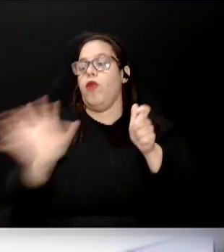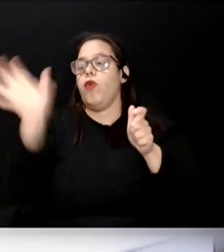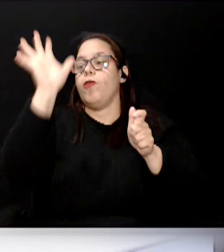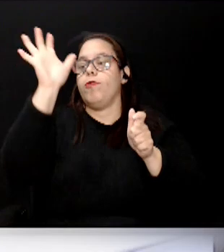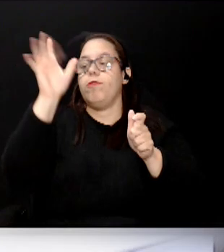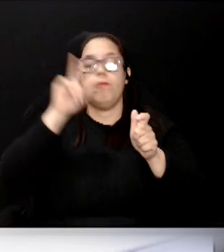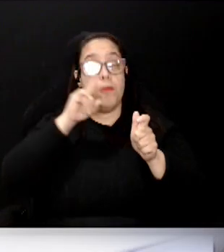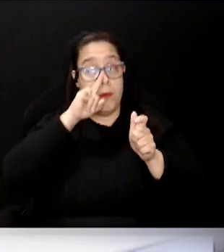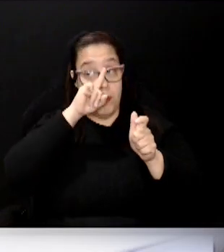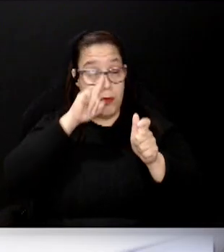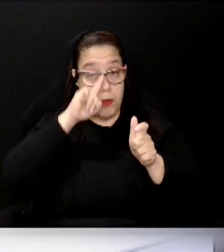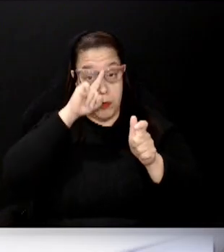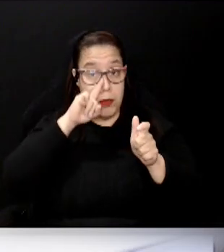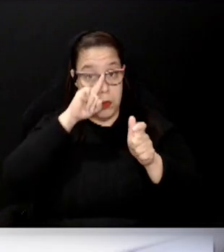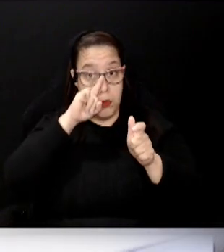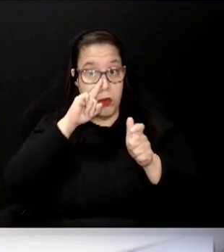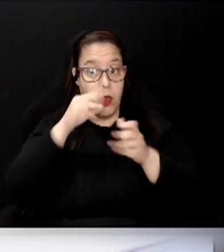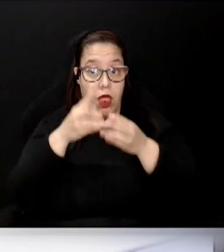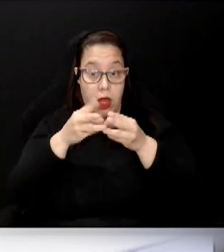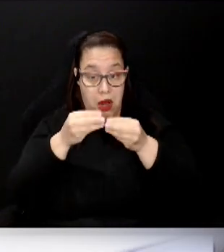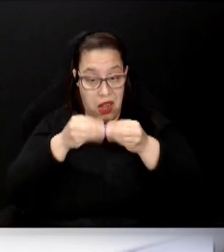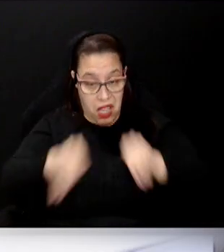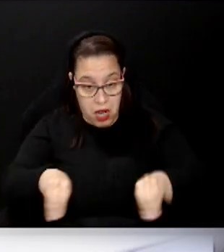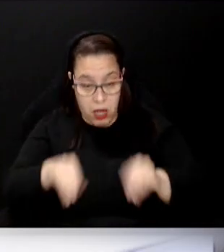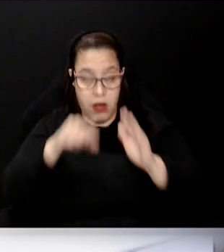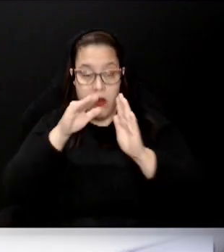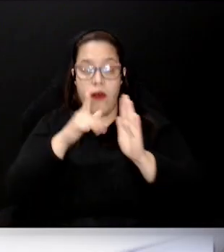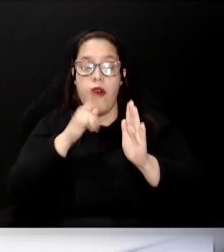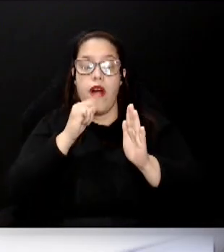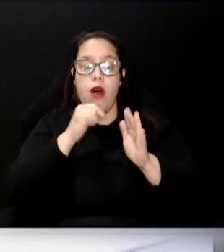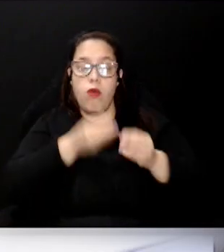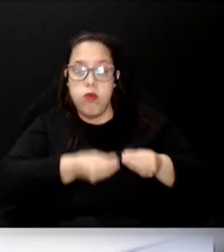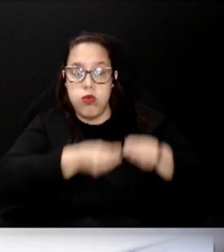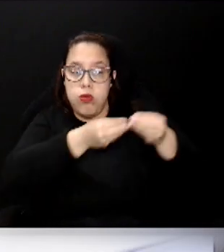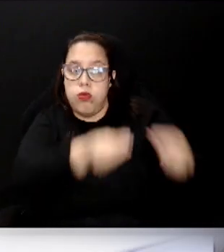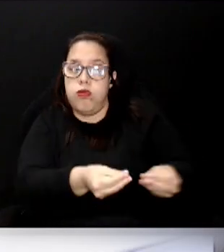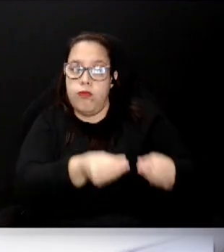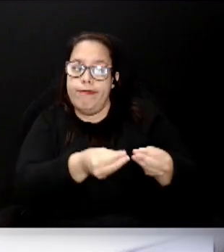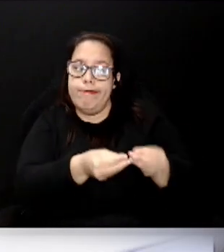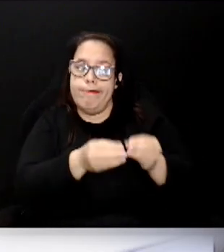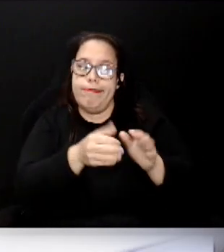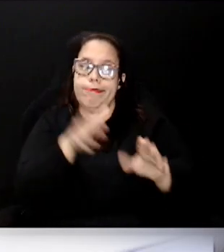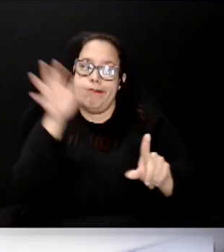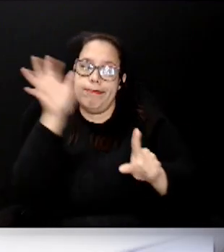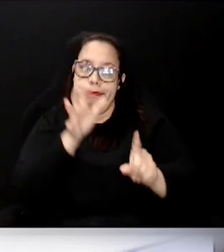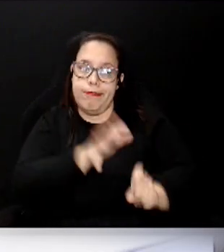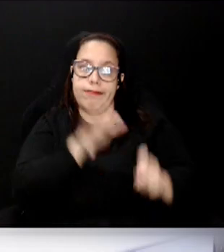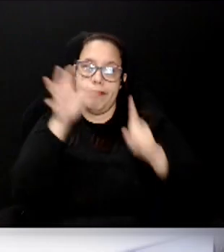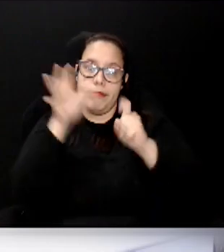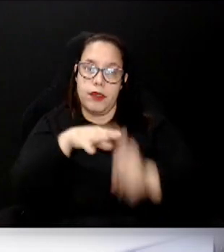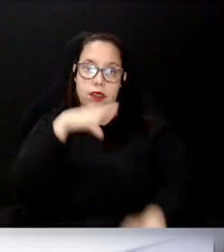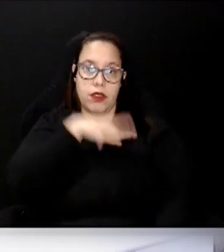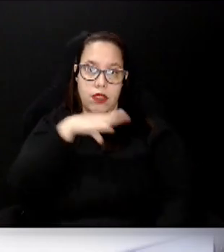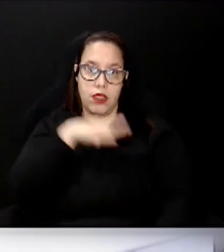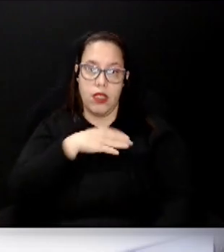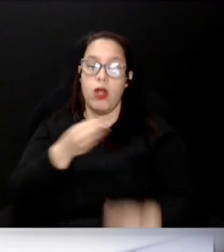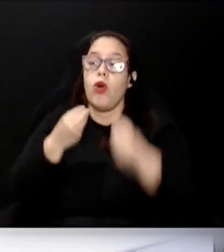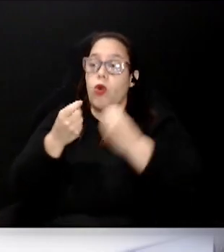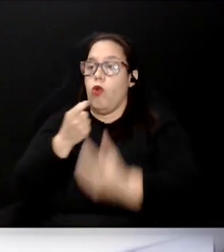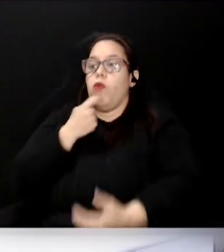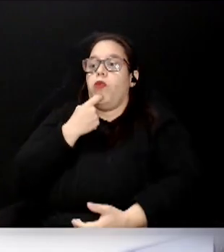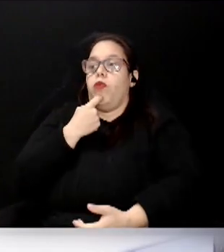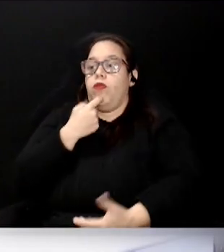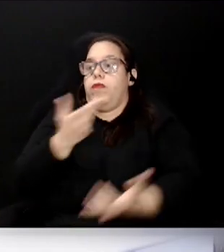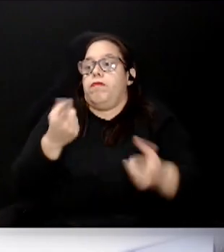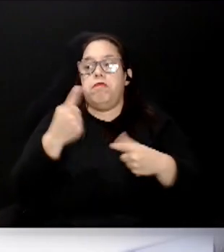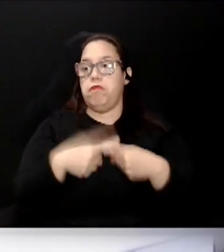está precarizando o abastecimento de água, esse modelo pressiona as cidades como Campinas. Porque Campinas, ela, como